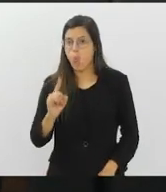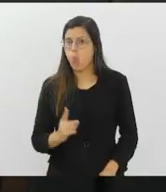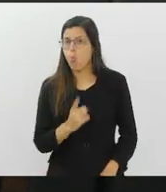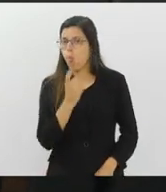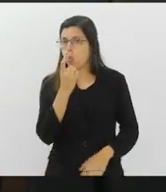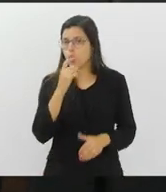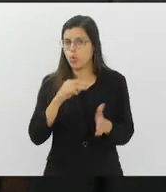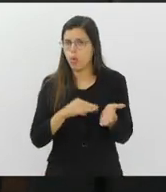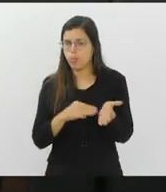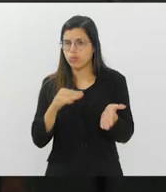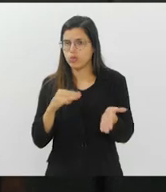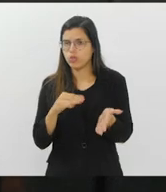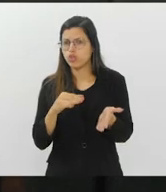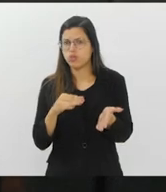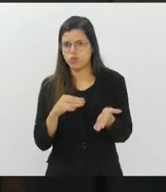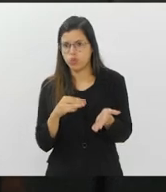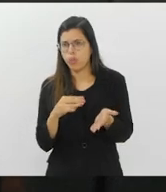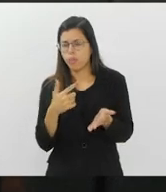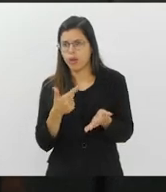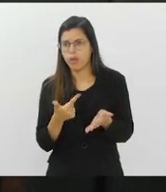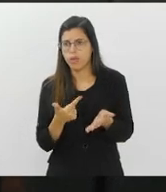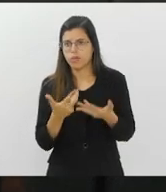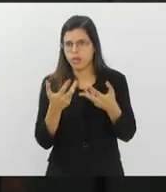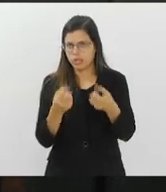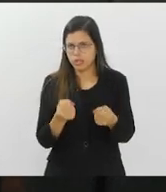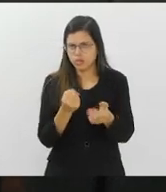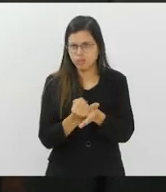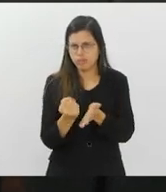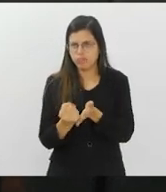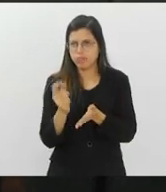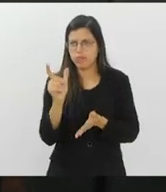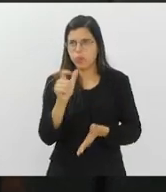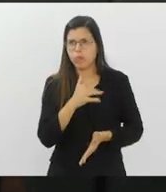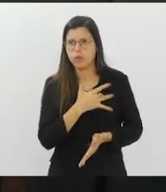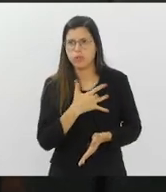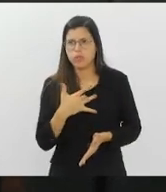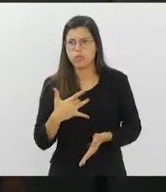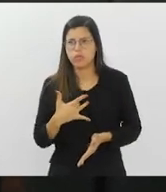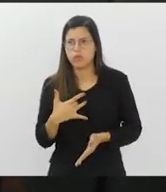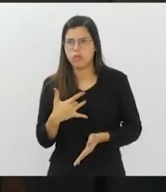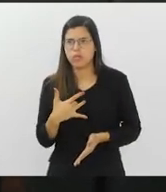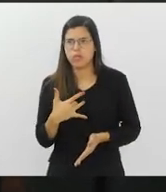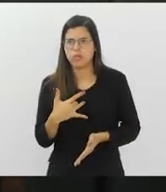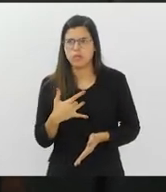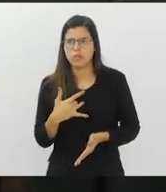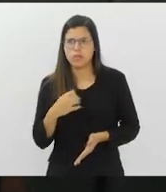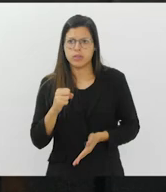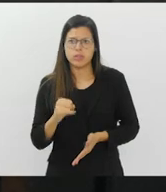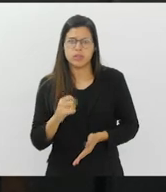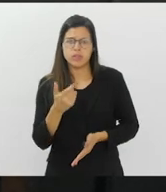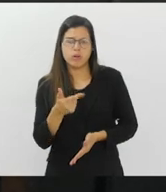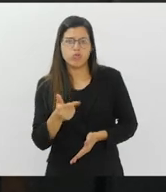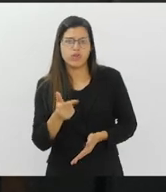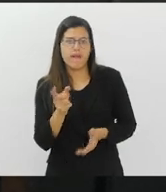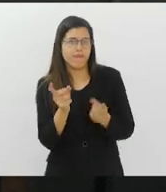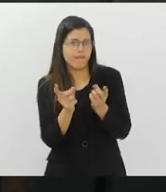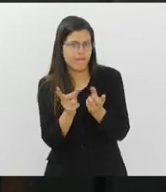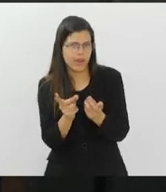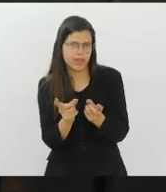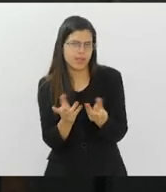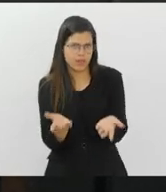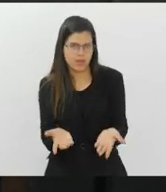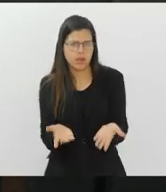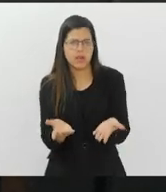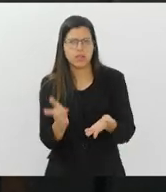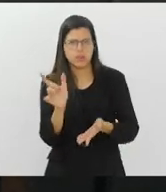ser aceito em um plano é se não houver comercialização desse produto. Ou seja, isso está previsto